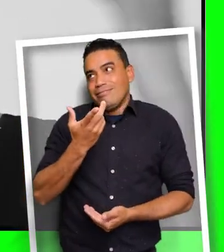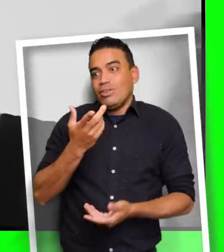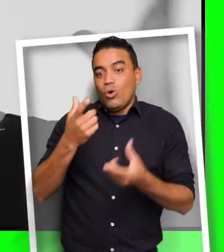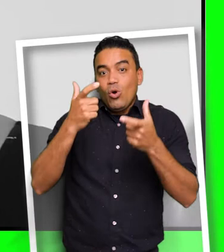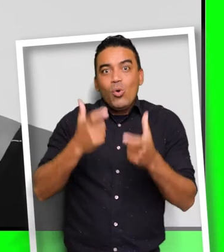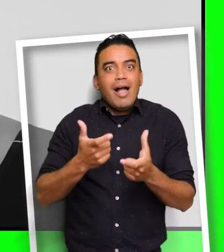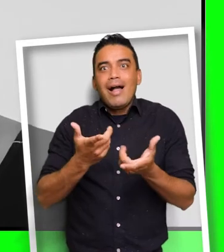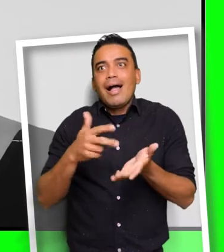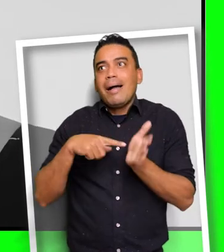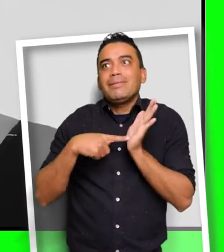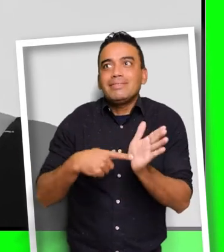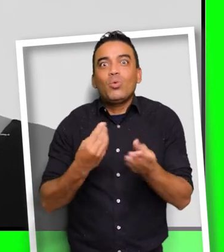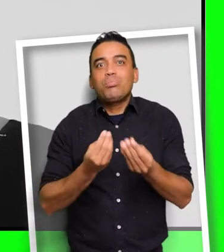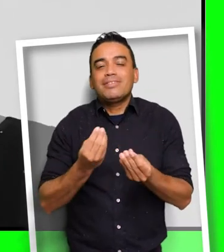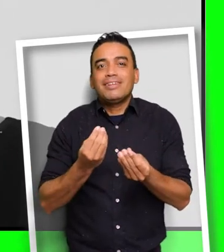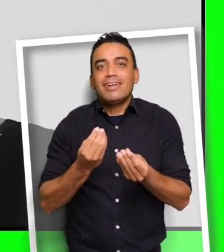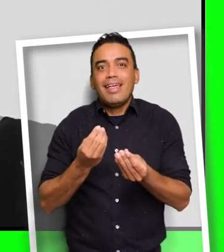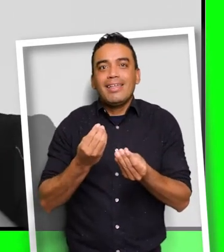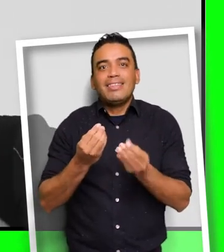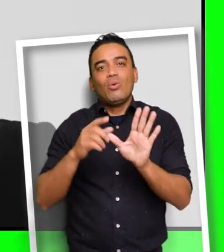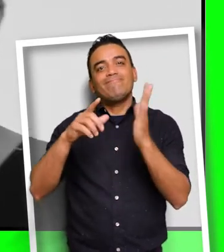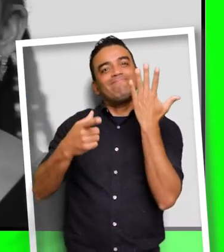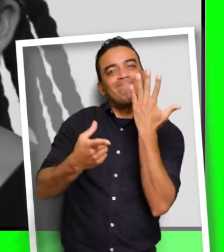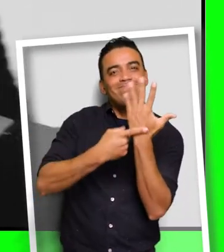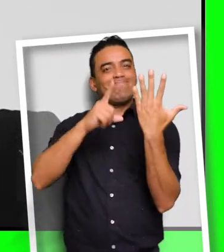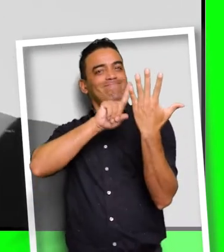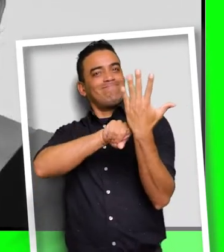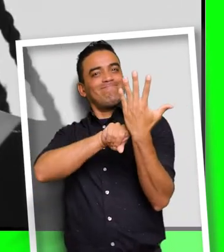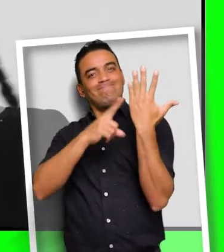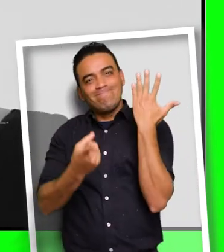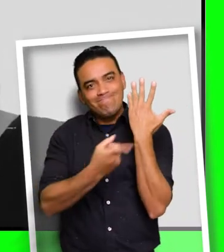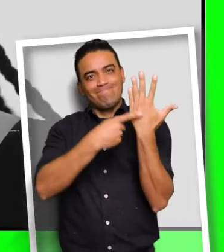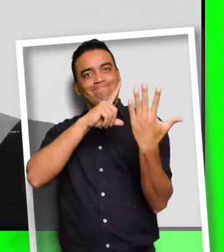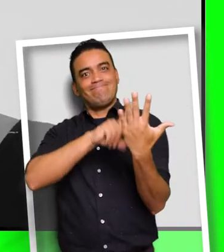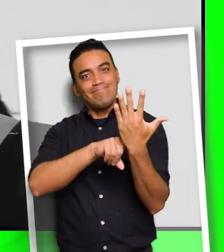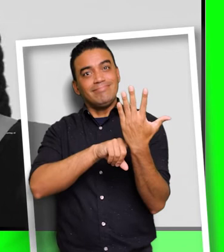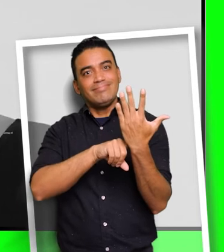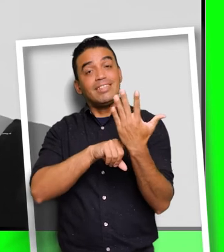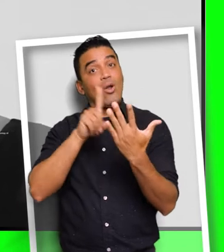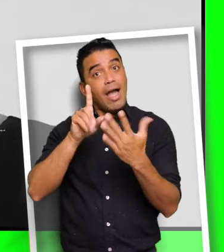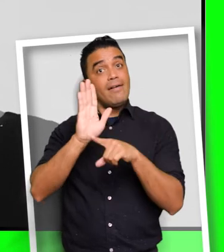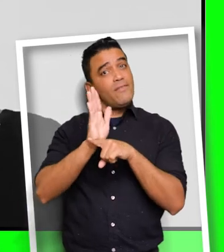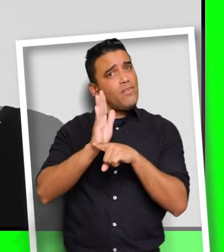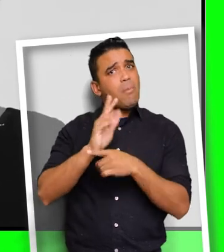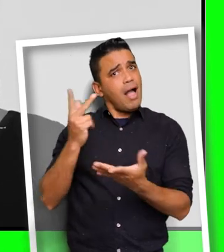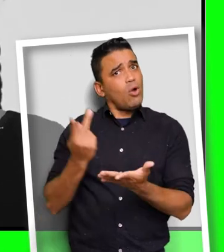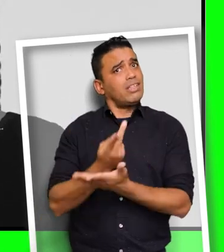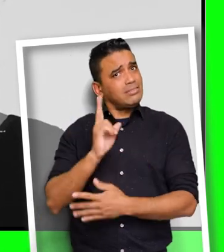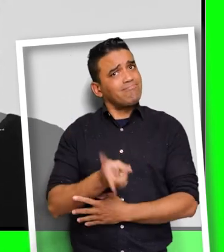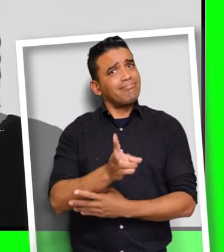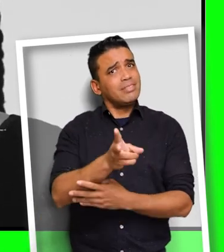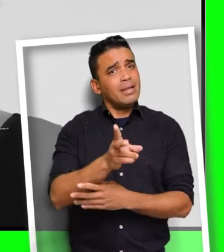ela nesse número musical ali. Então, veja, é uma metalinguagem que acontece em Chicago, isso acontece muito.